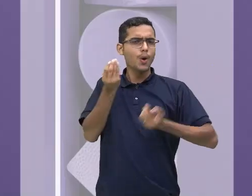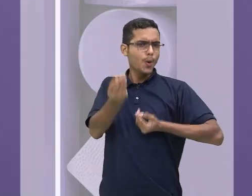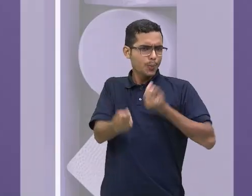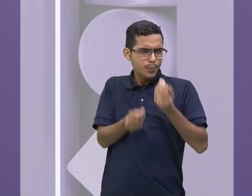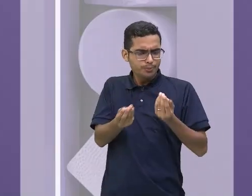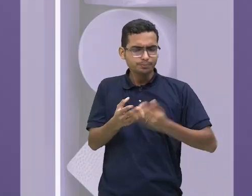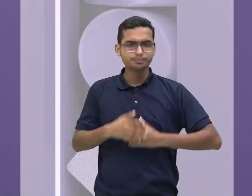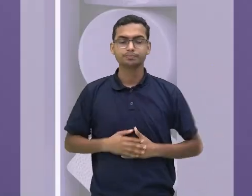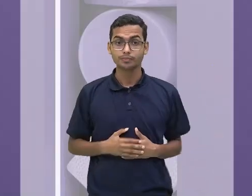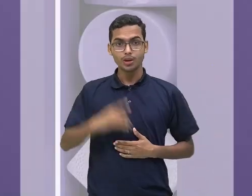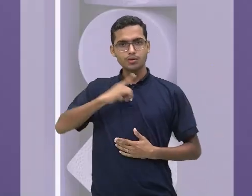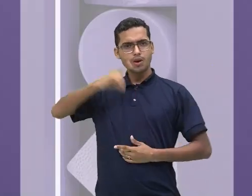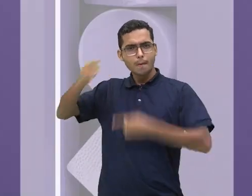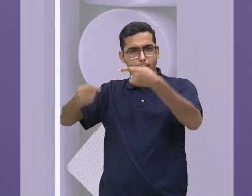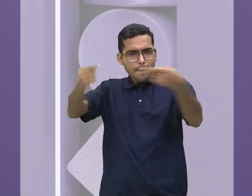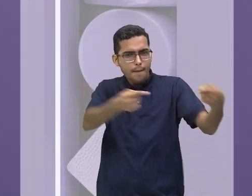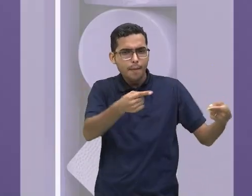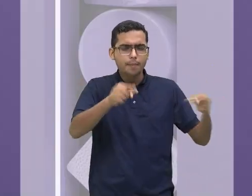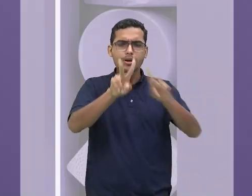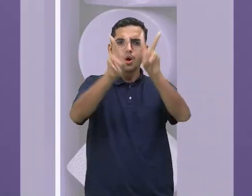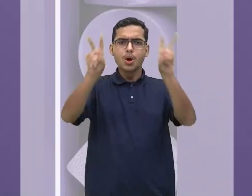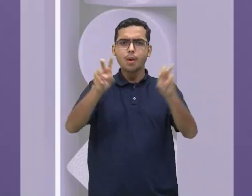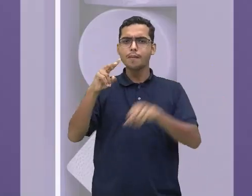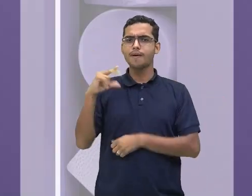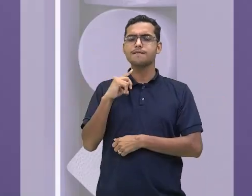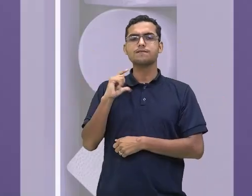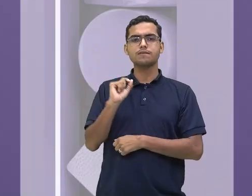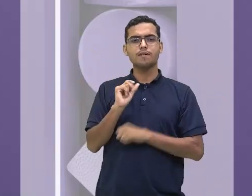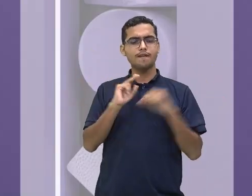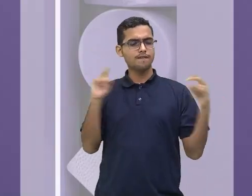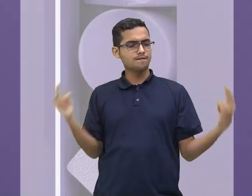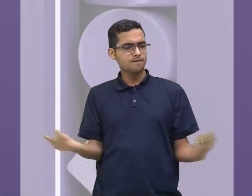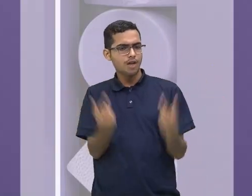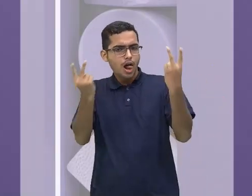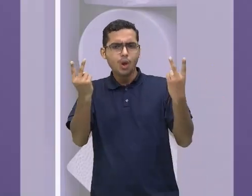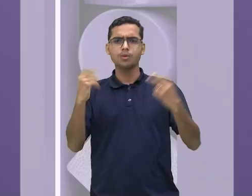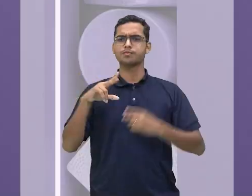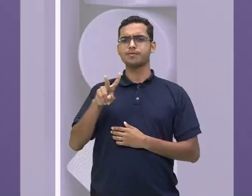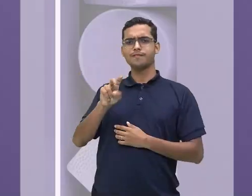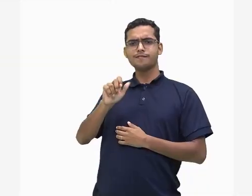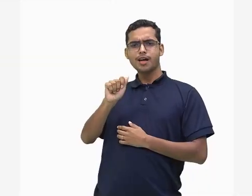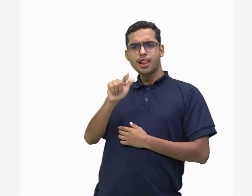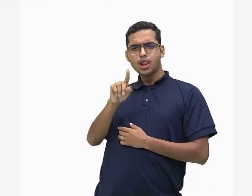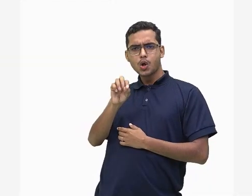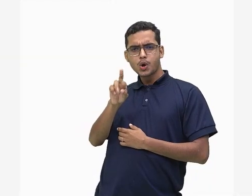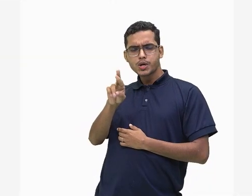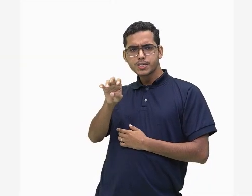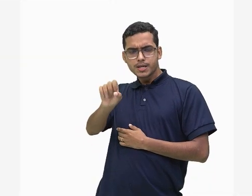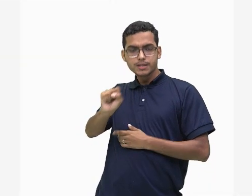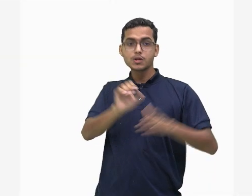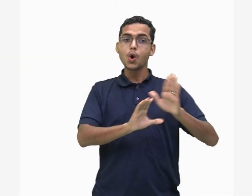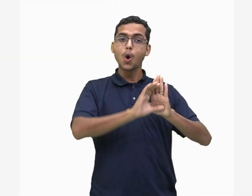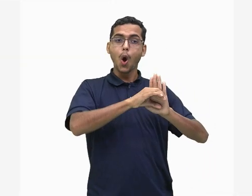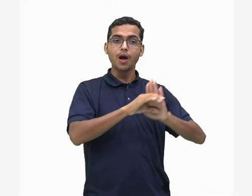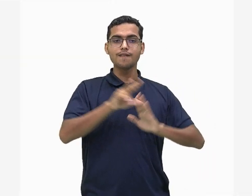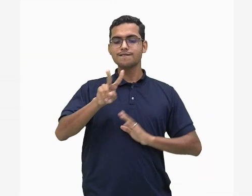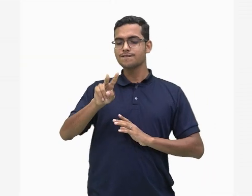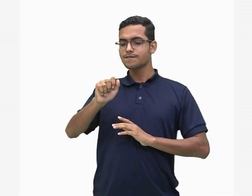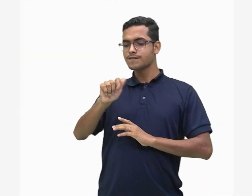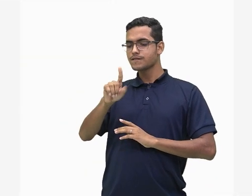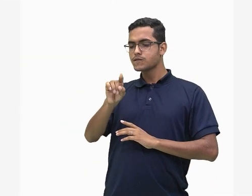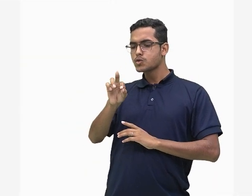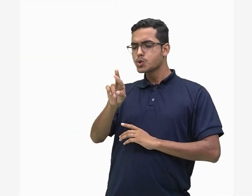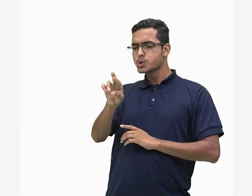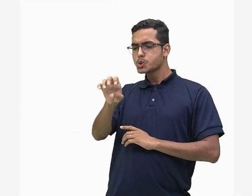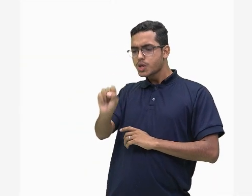existe uma discussão sobre a questão dos valores. Vamos agora pensar e olhar o conceito de valores.